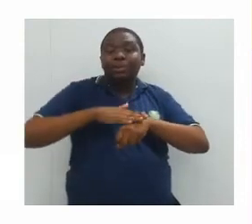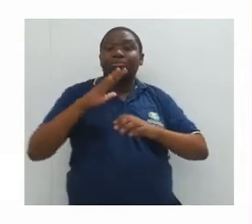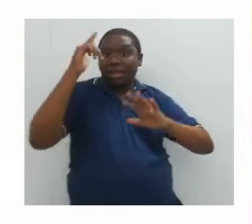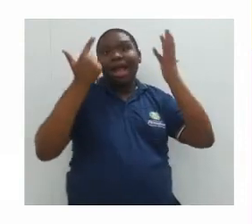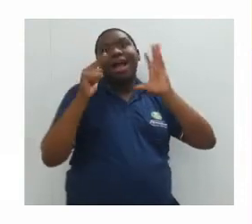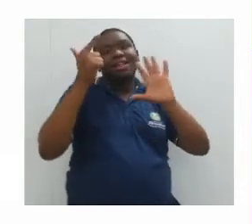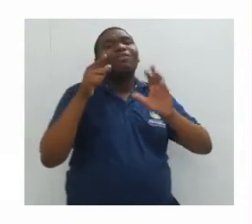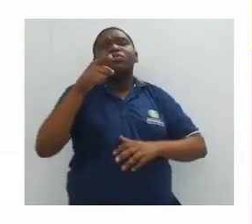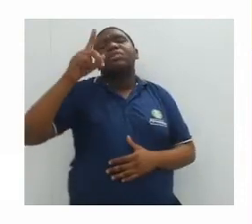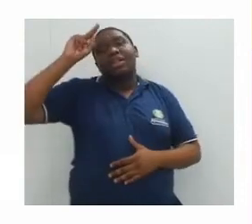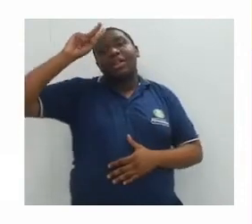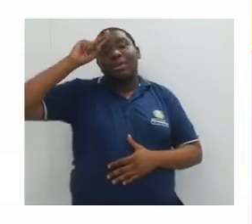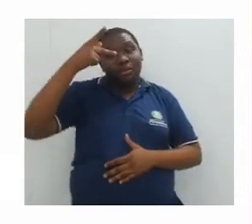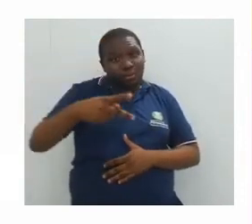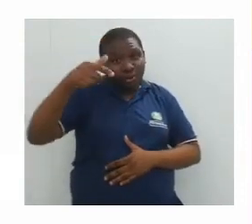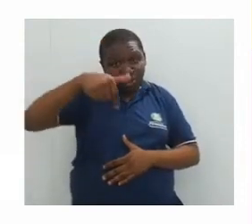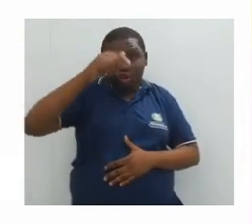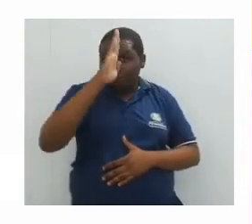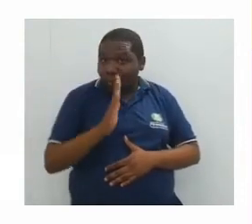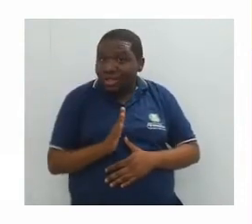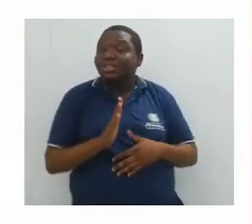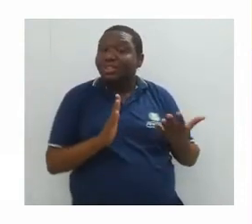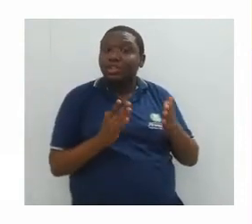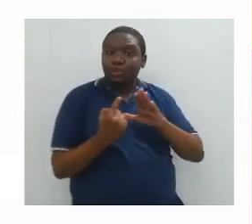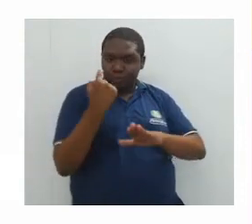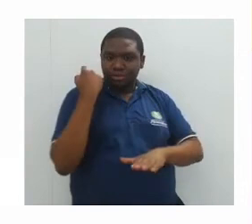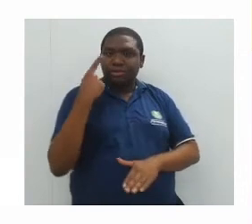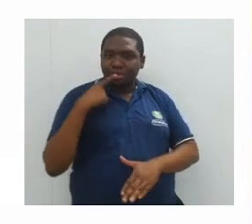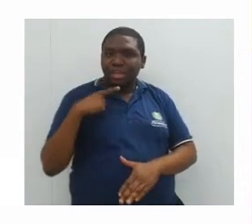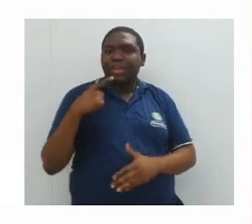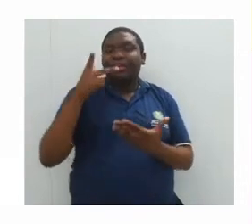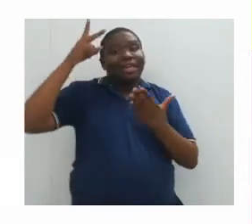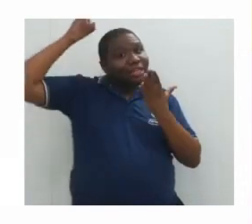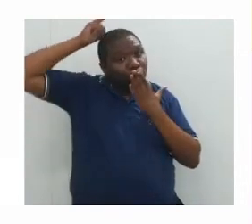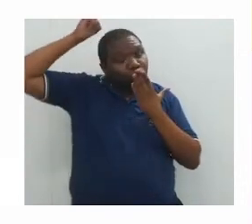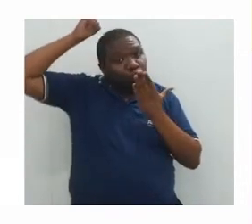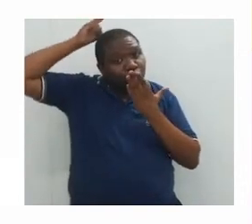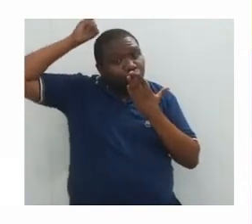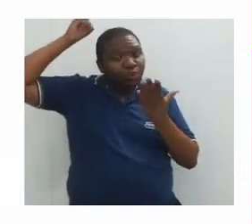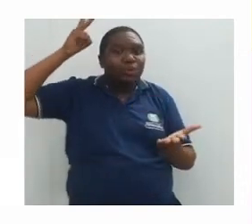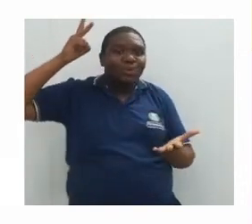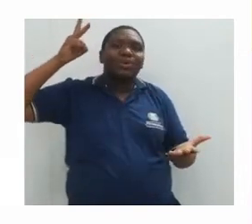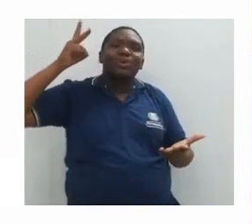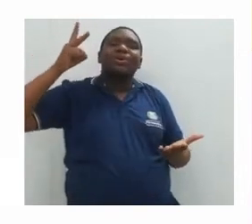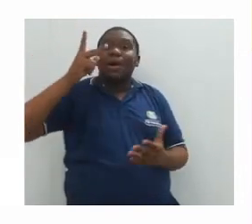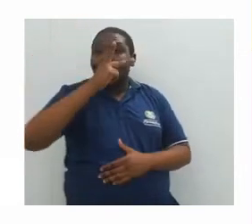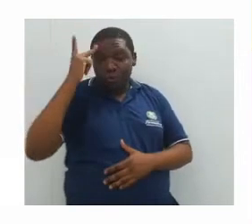a você que o Brasil, ele já existiu os índios, né? Isso. A gente teve a influência,